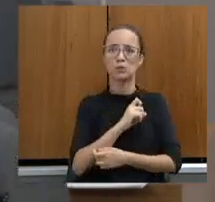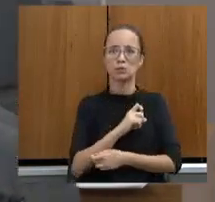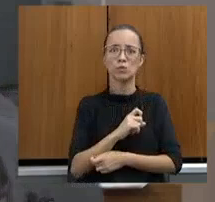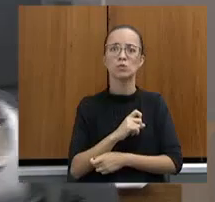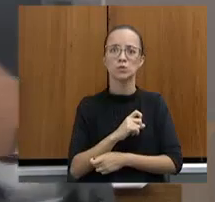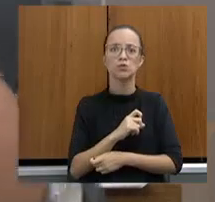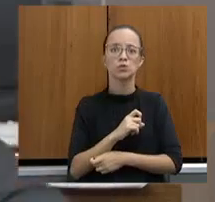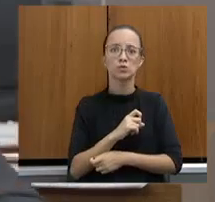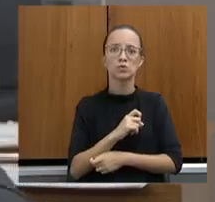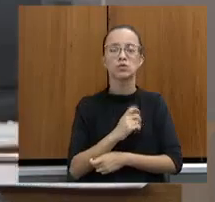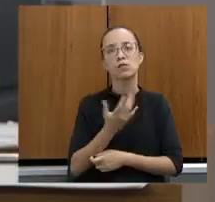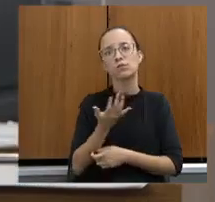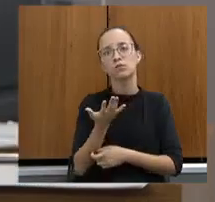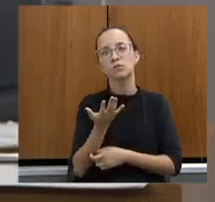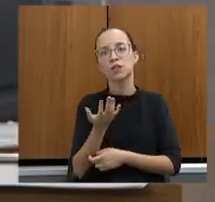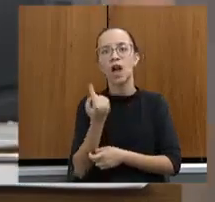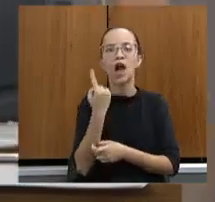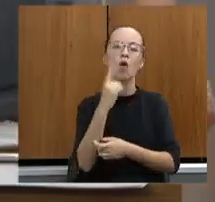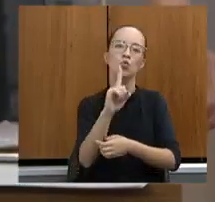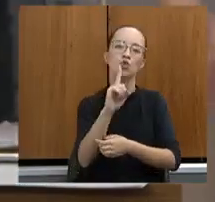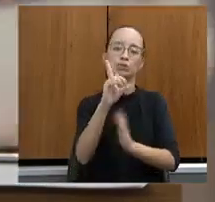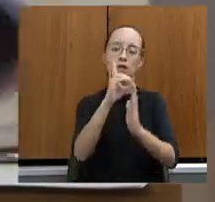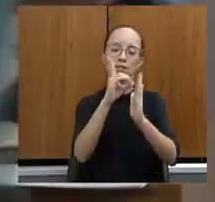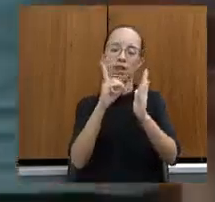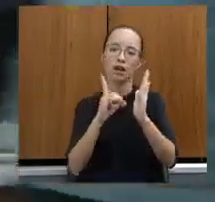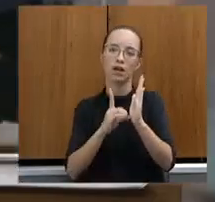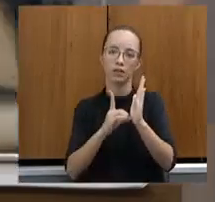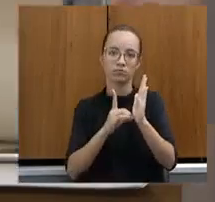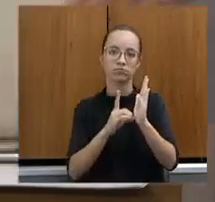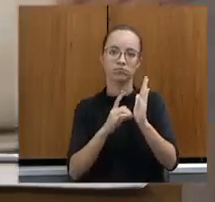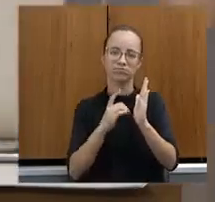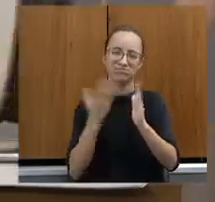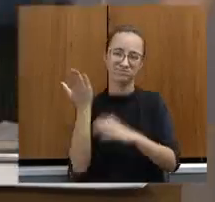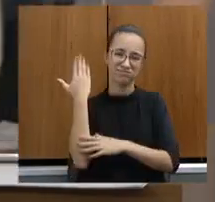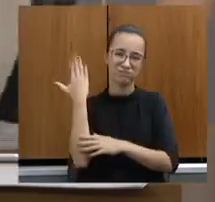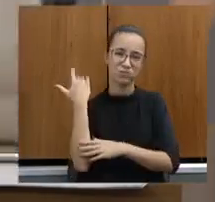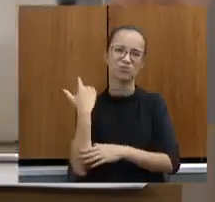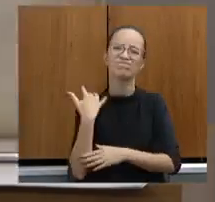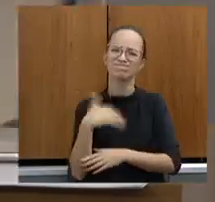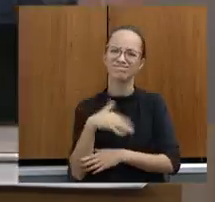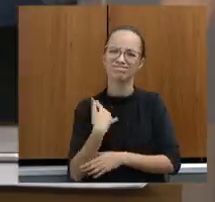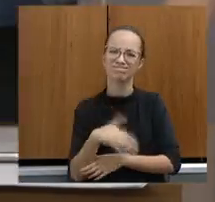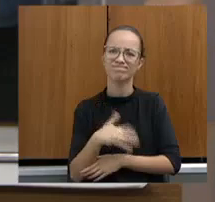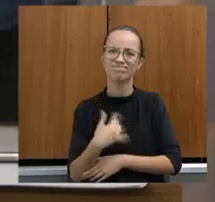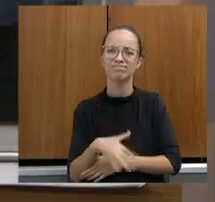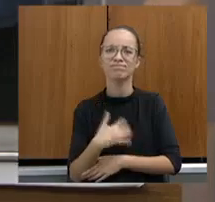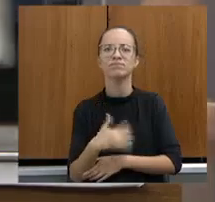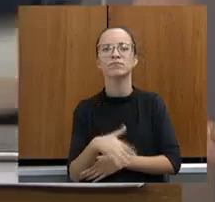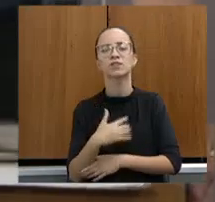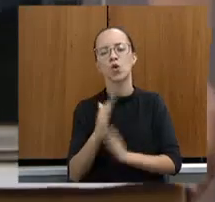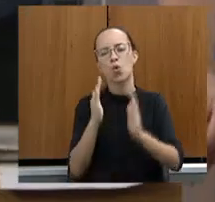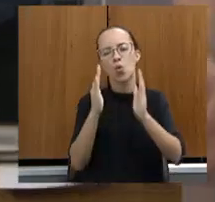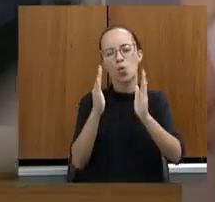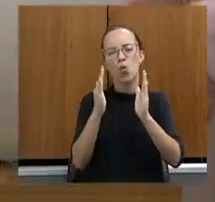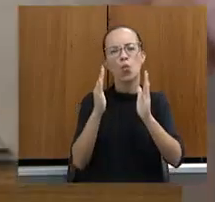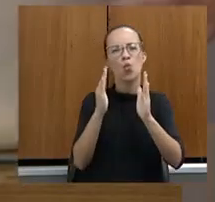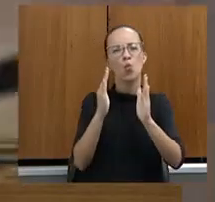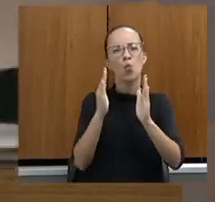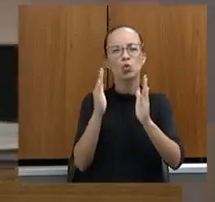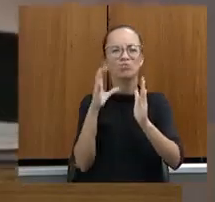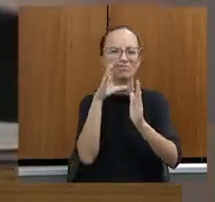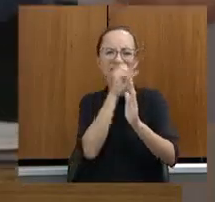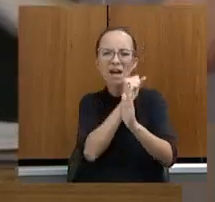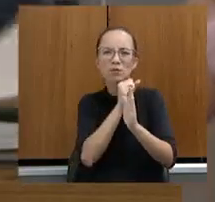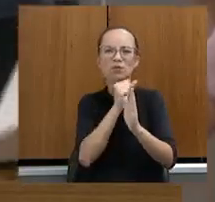nos últimos aí vamos colocar na nossa última década muitas vezes por ter colocado o curto prazo a demanda de